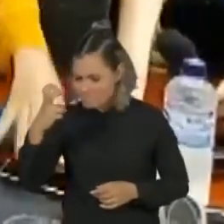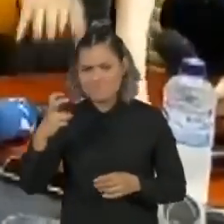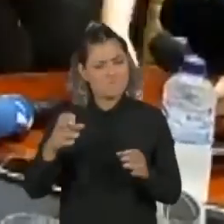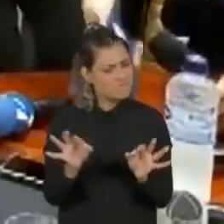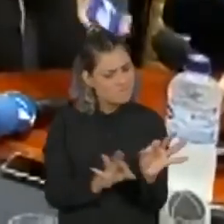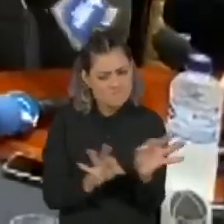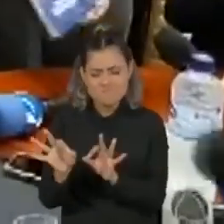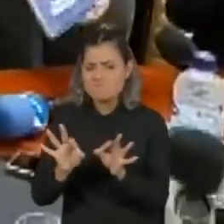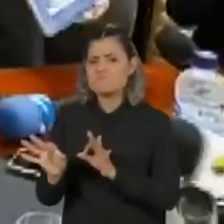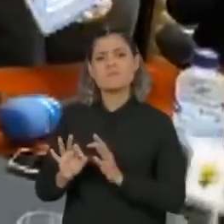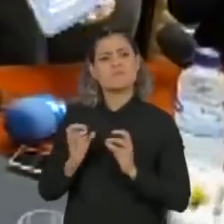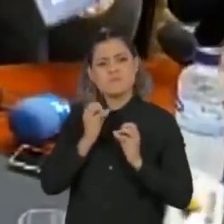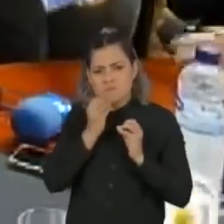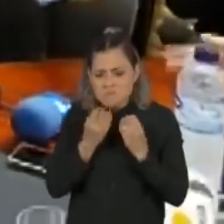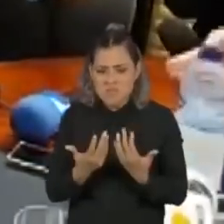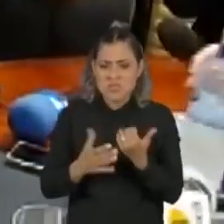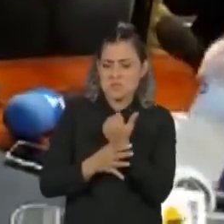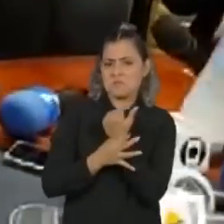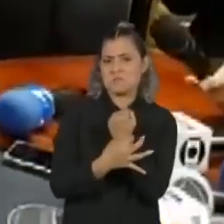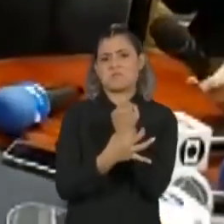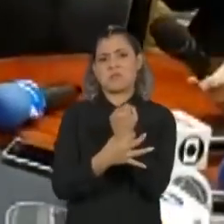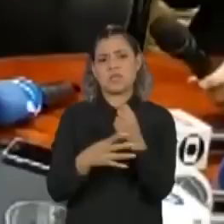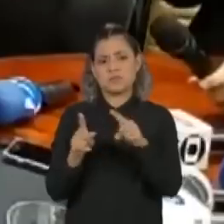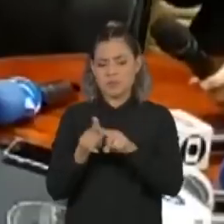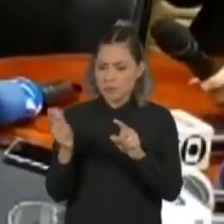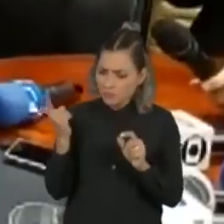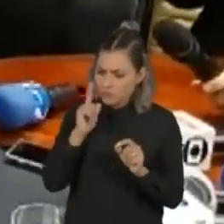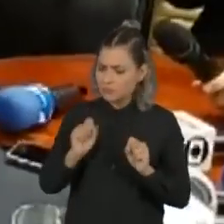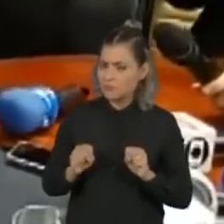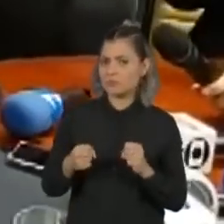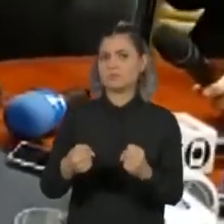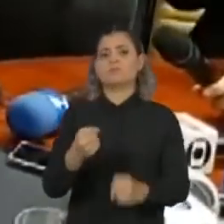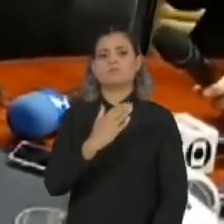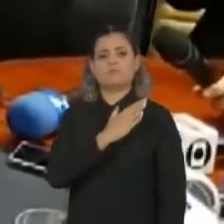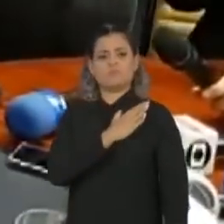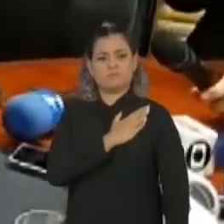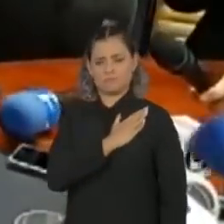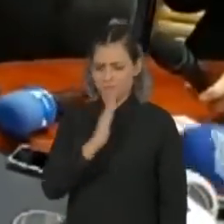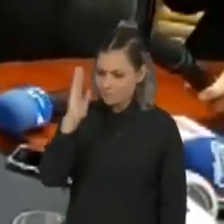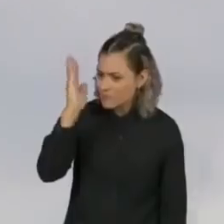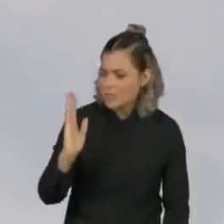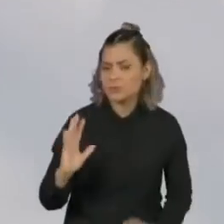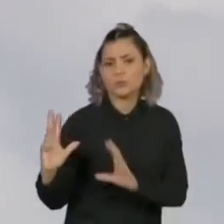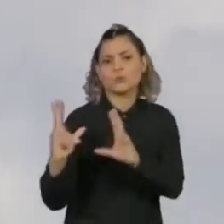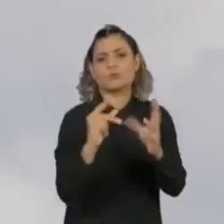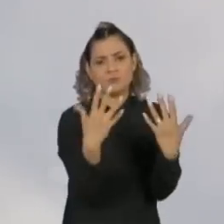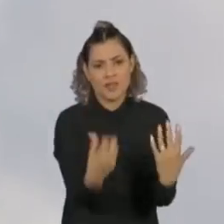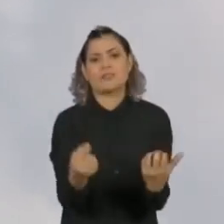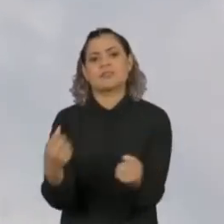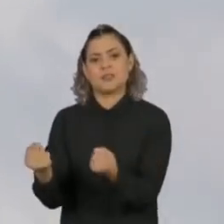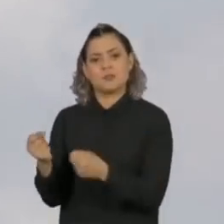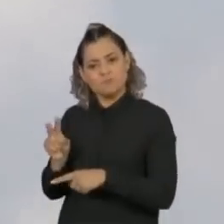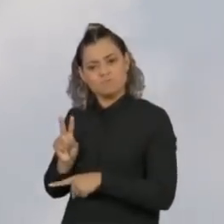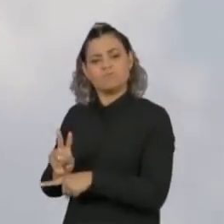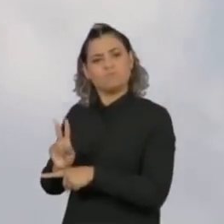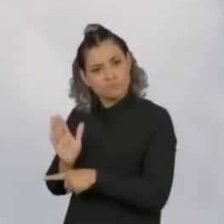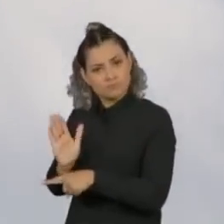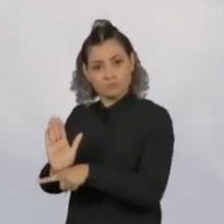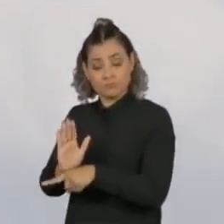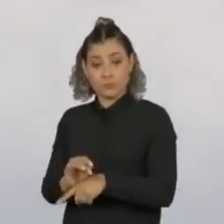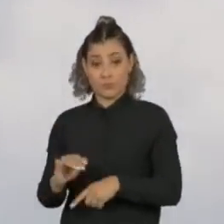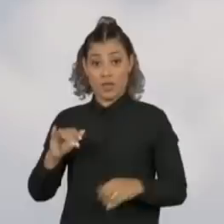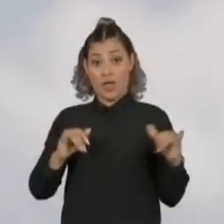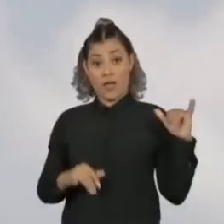aí a dedicação, o empenho e o patriotismo por parte de todos os envolvidos. Os aviões da FAB com os brasileiros